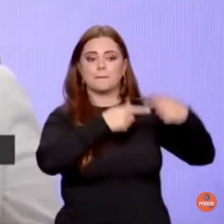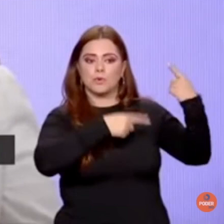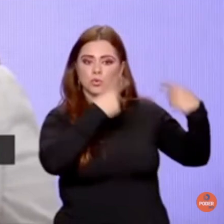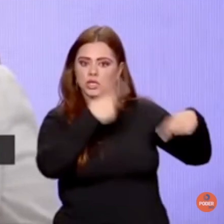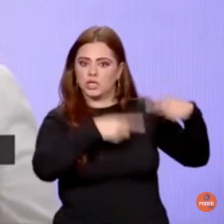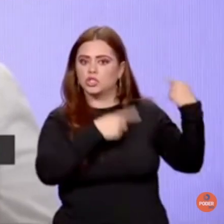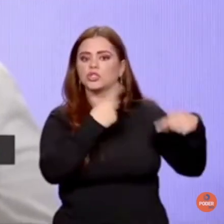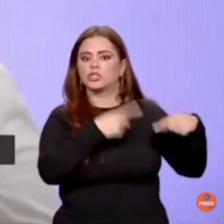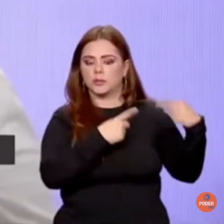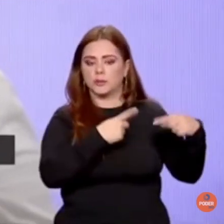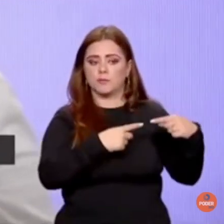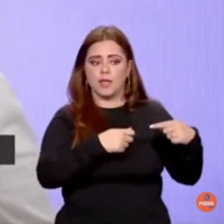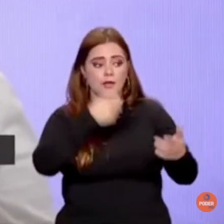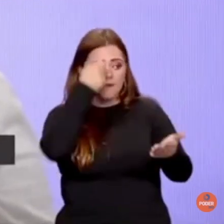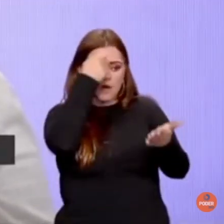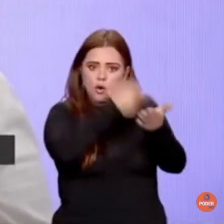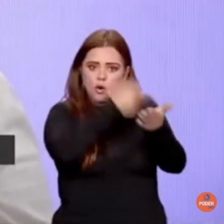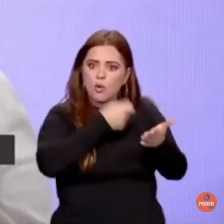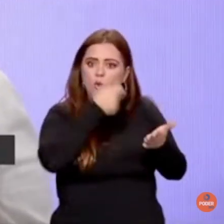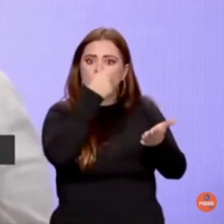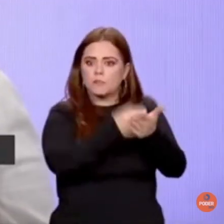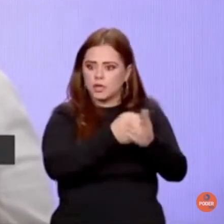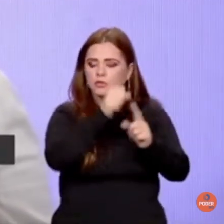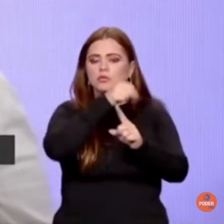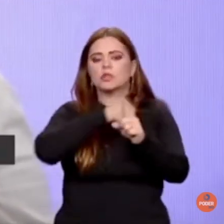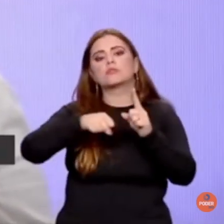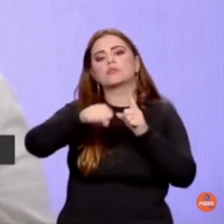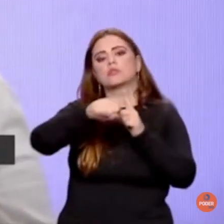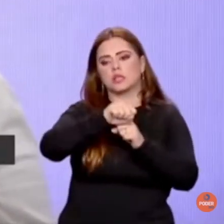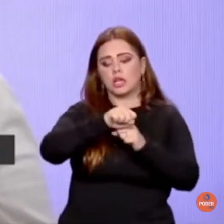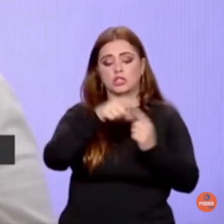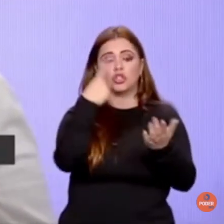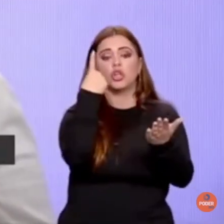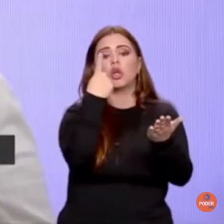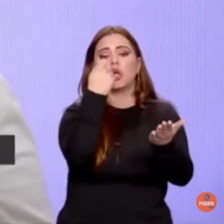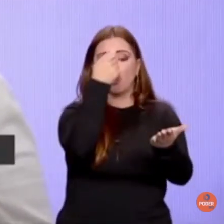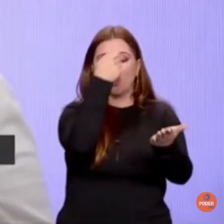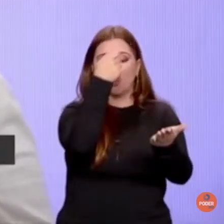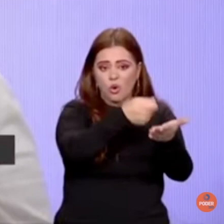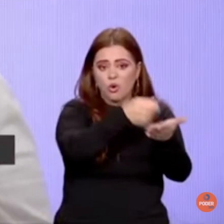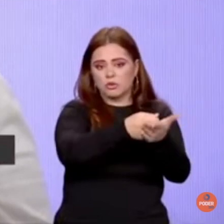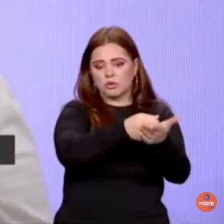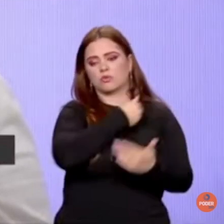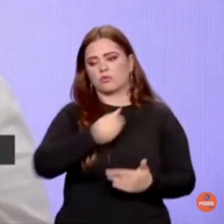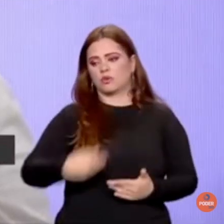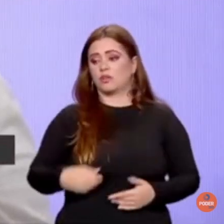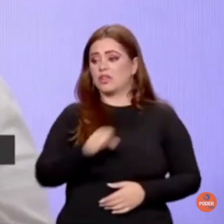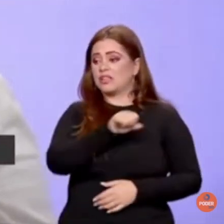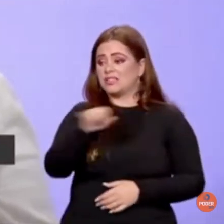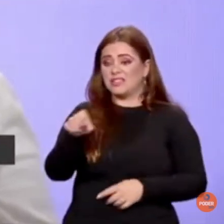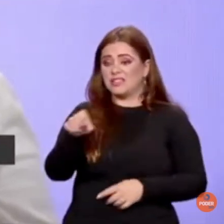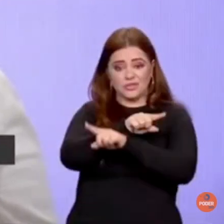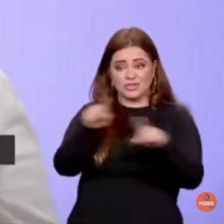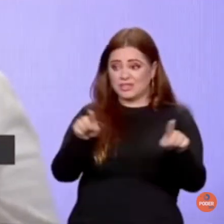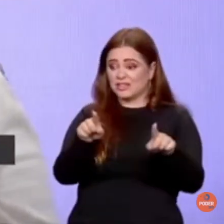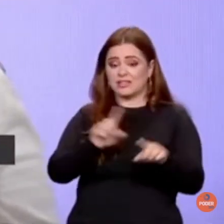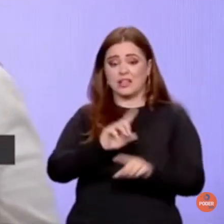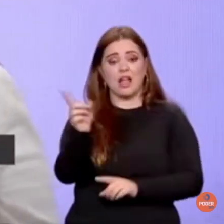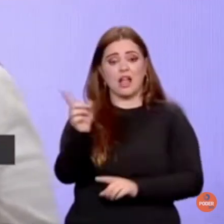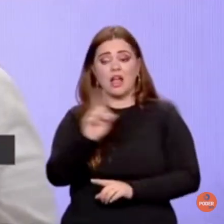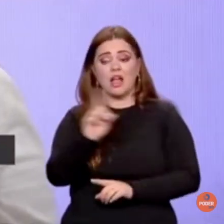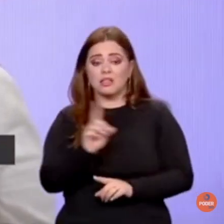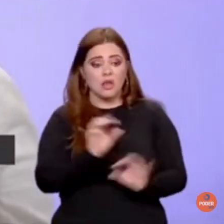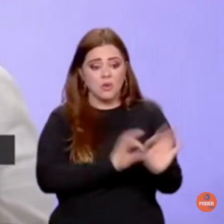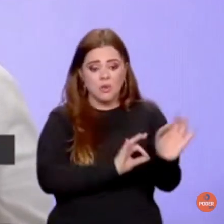cobrando, exigindo da sociedade que ela cobre do governo. Se vocês não fizerem isso, é para brigar todo